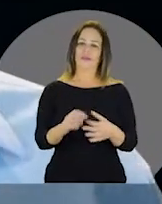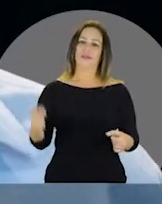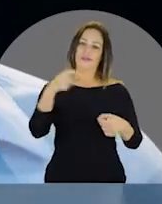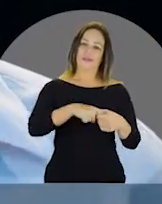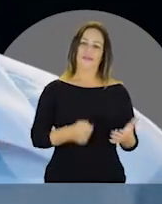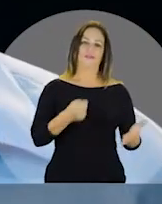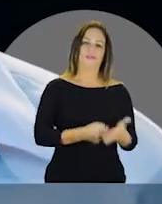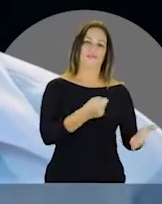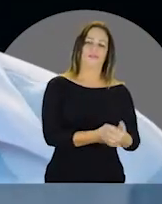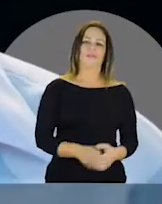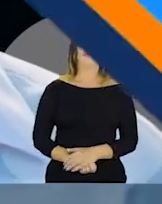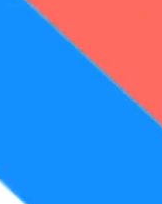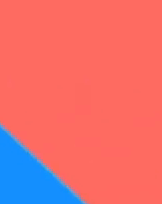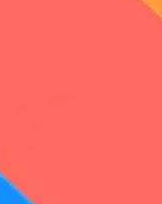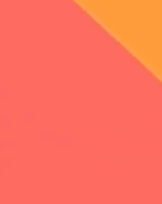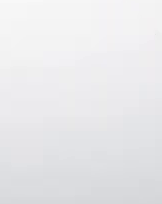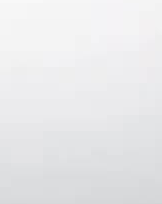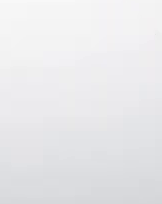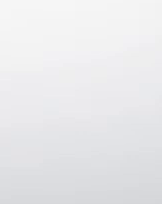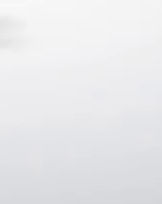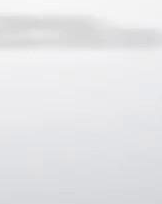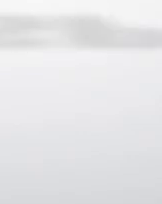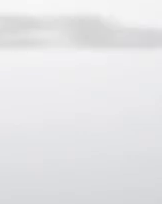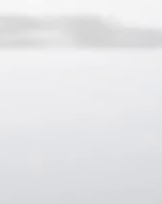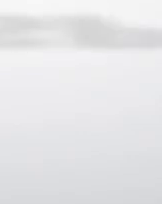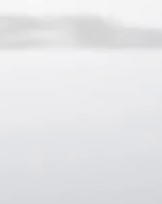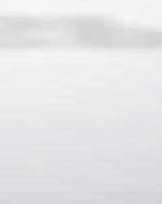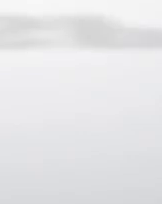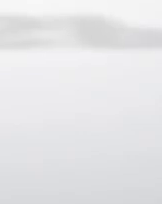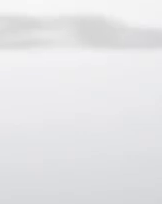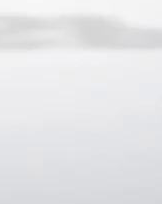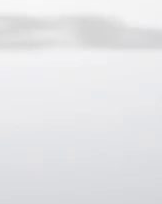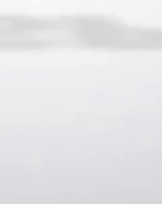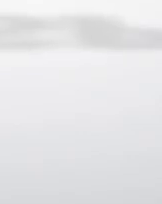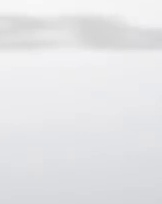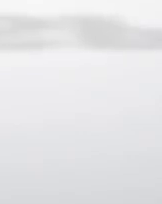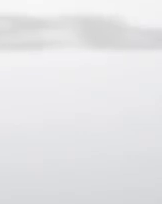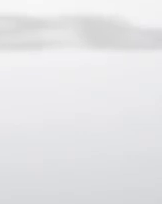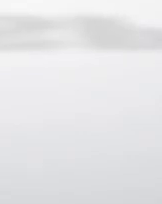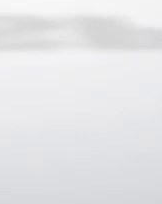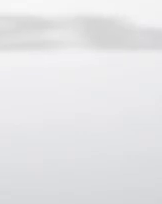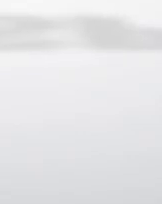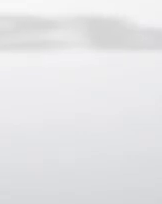Venha para o PROS. Feliz! Seja mais. Seja PROS.